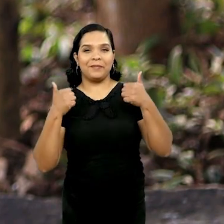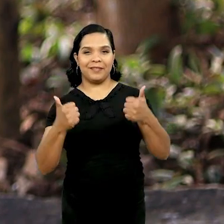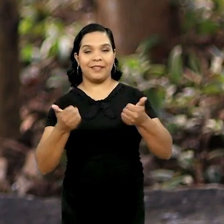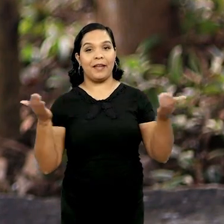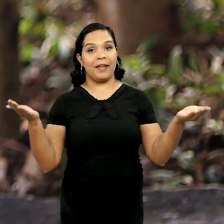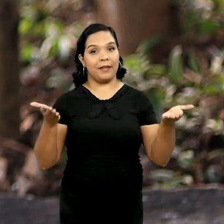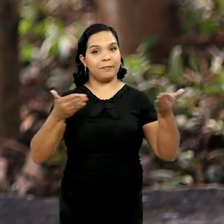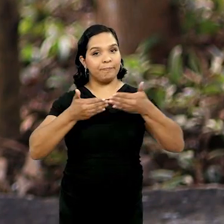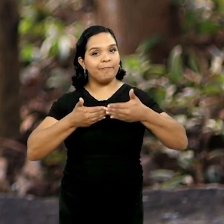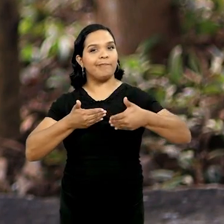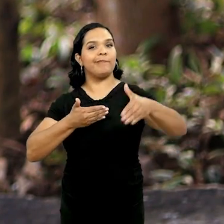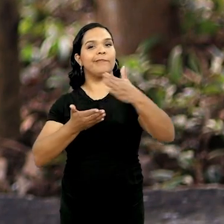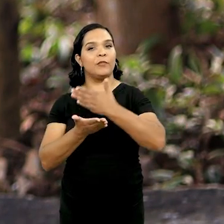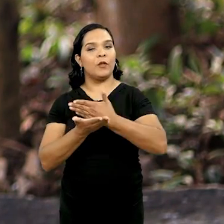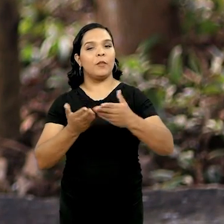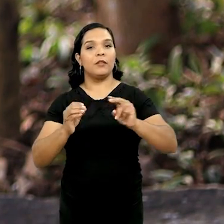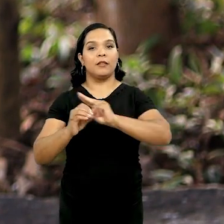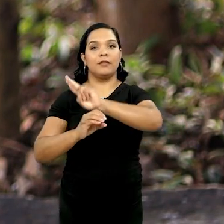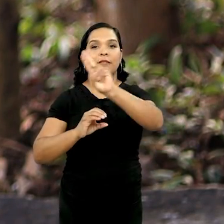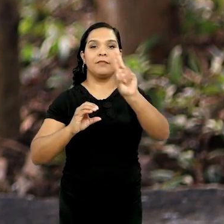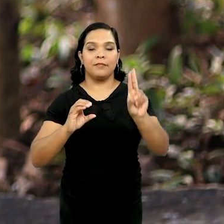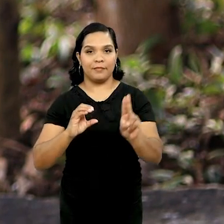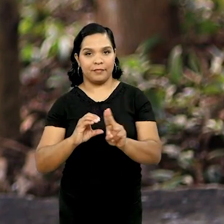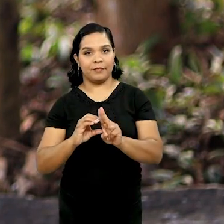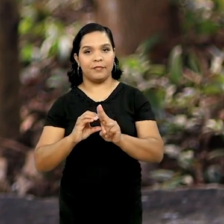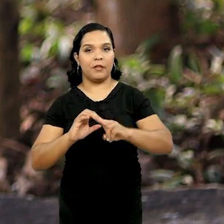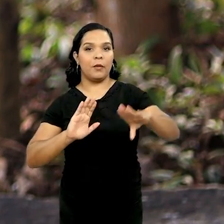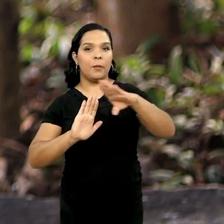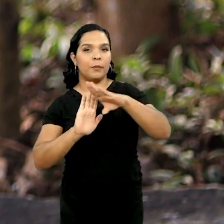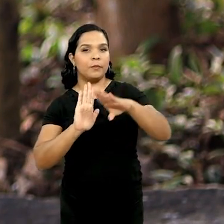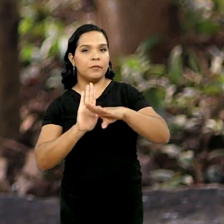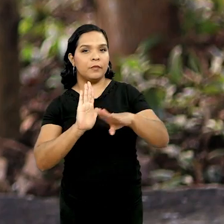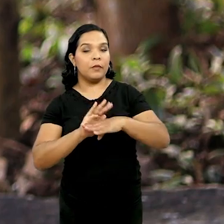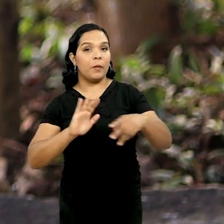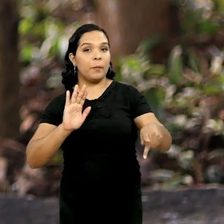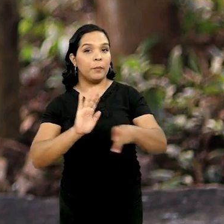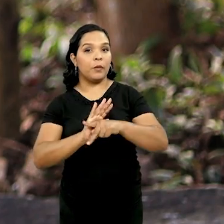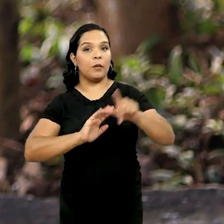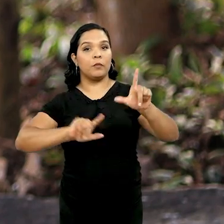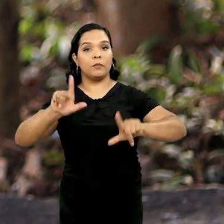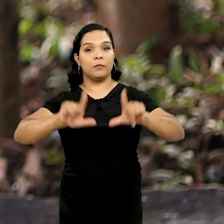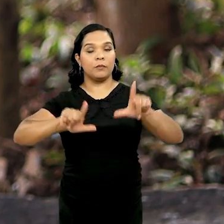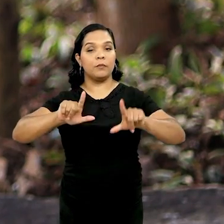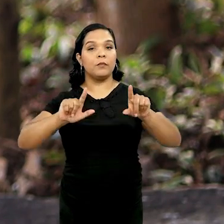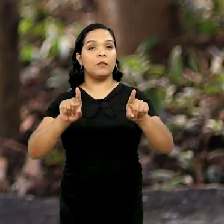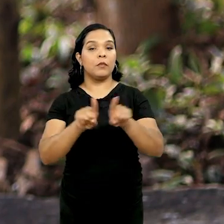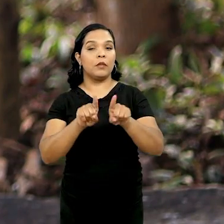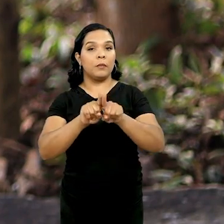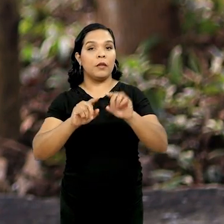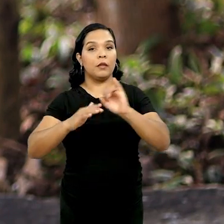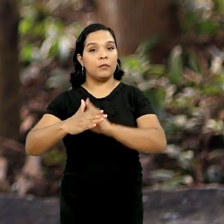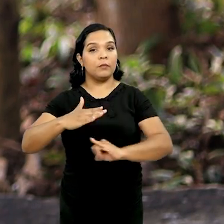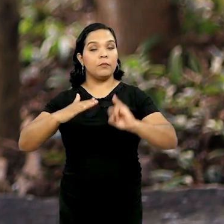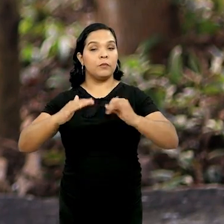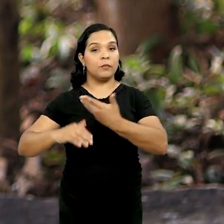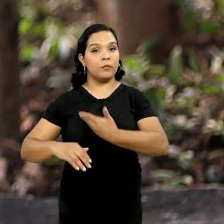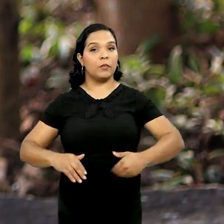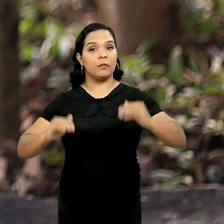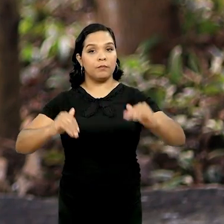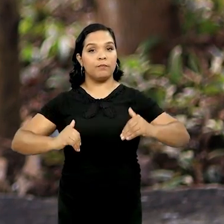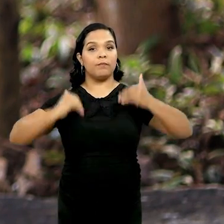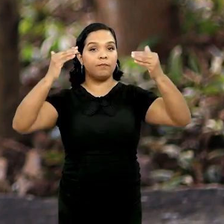Olá, tudo bem? A partir de agora começa mais um Universiência, um programa feito por TVs e instituições públicas de ensino